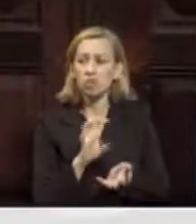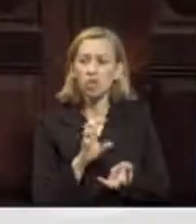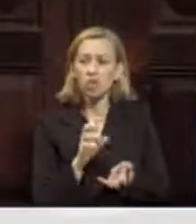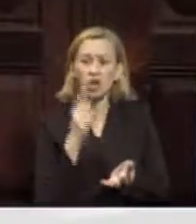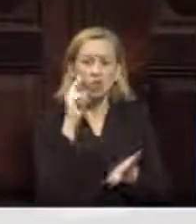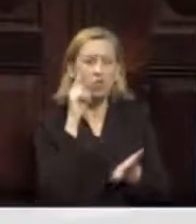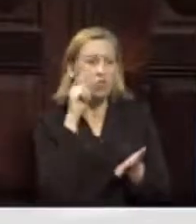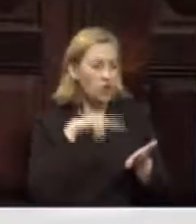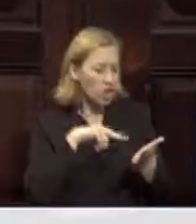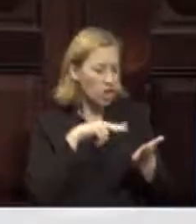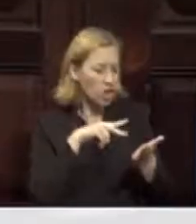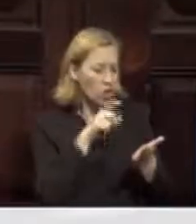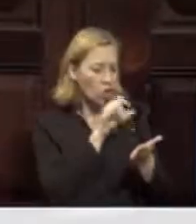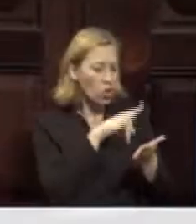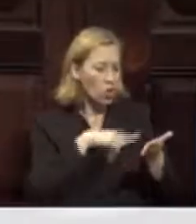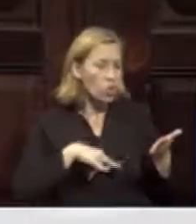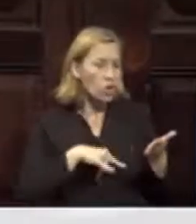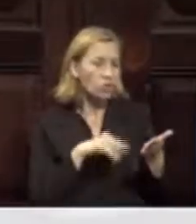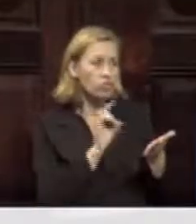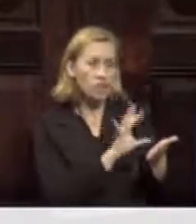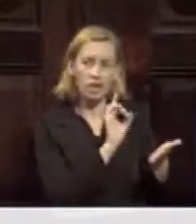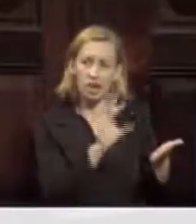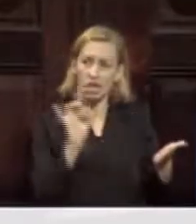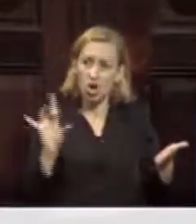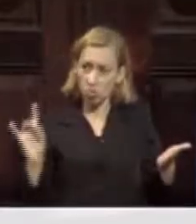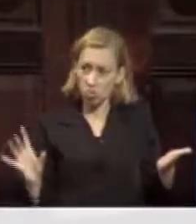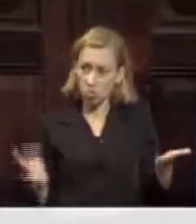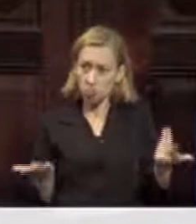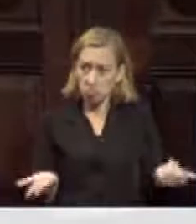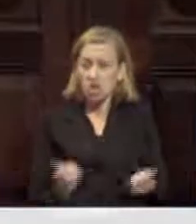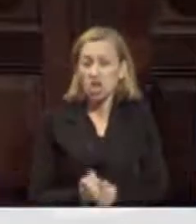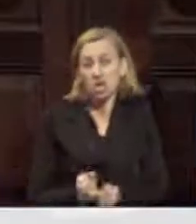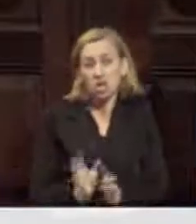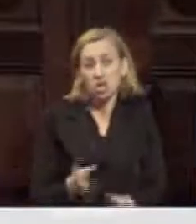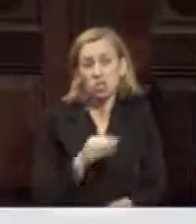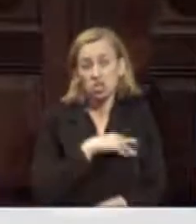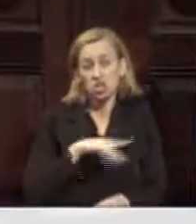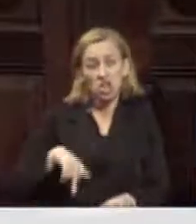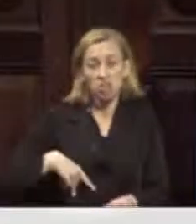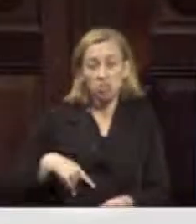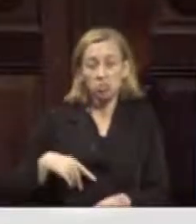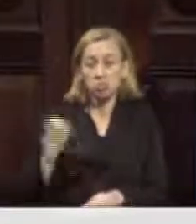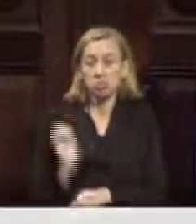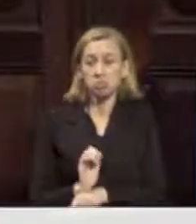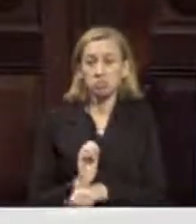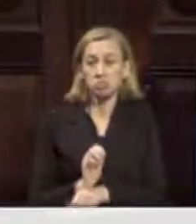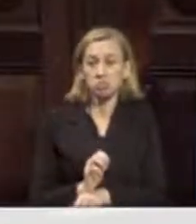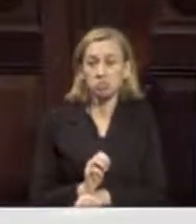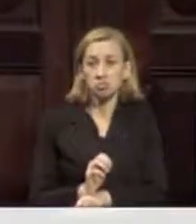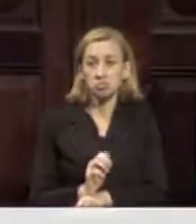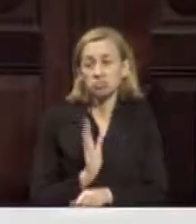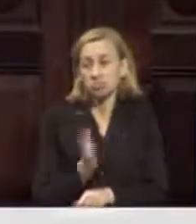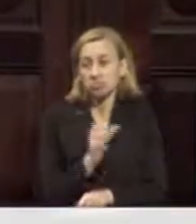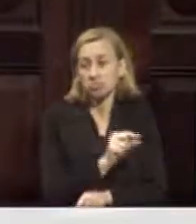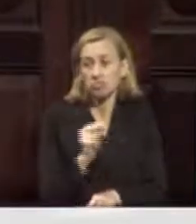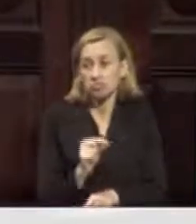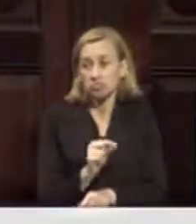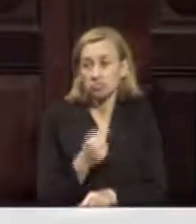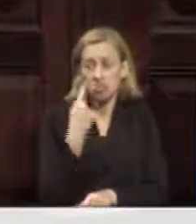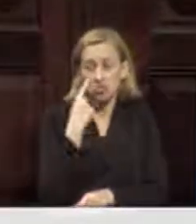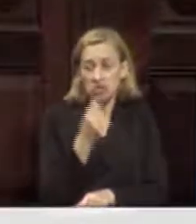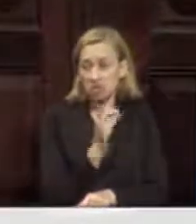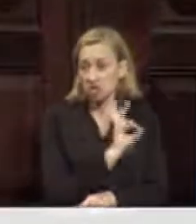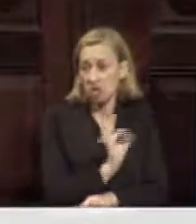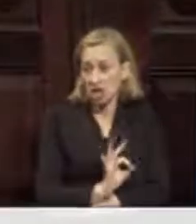que o Tribunal de Contas, o Ministério Público Estadual já fez isso através de uma ação